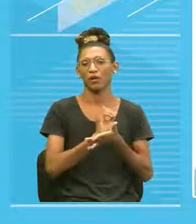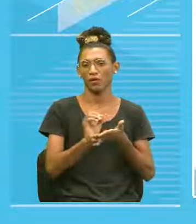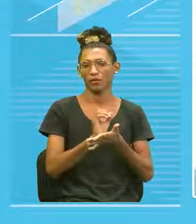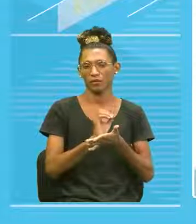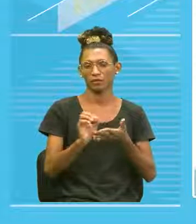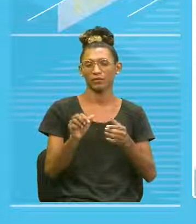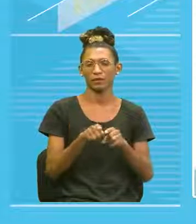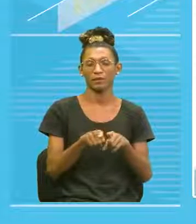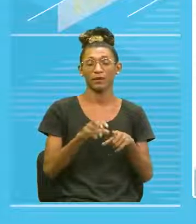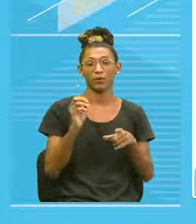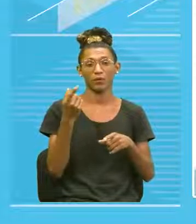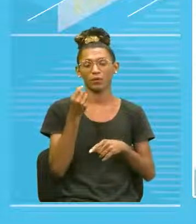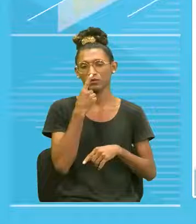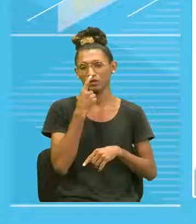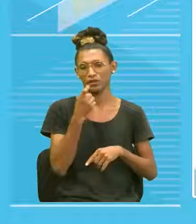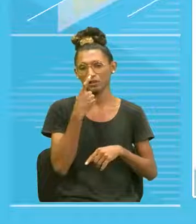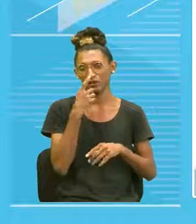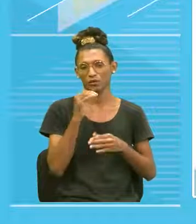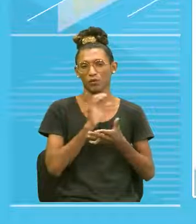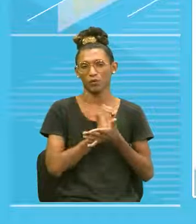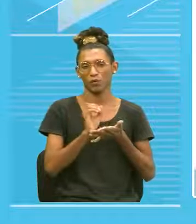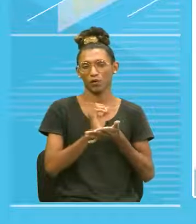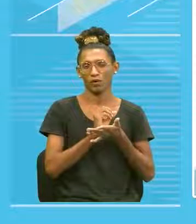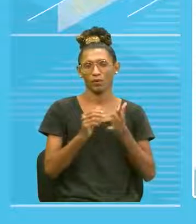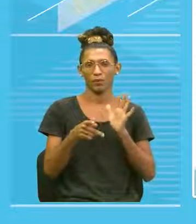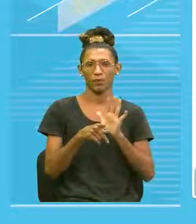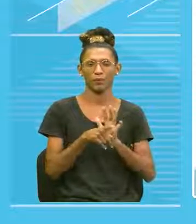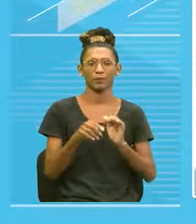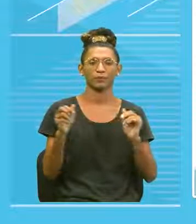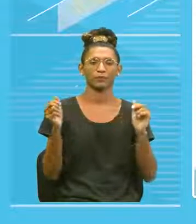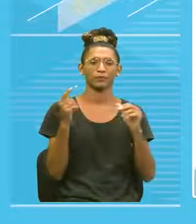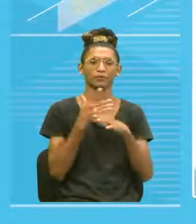é de lixo orgânico das cidades